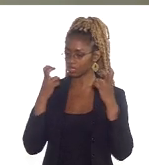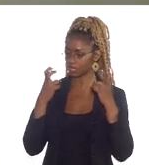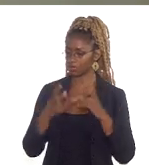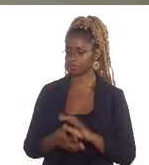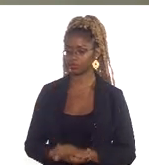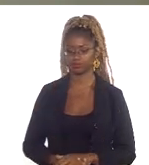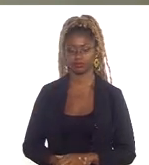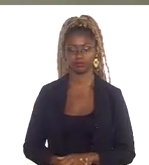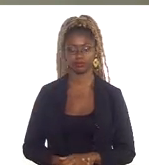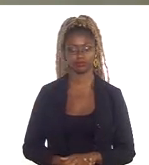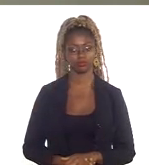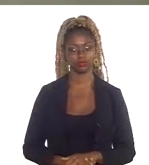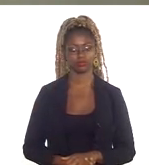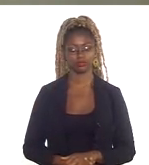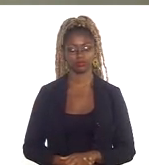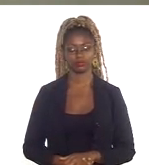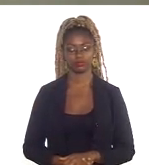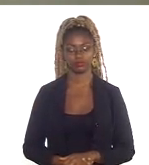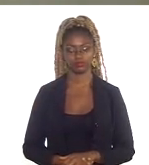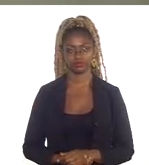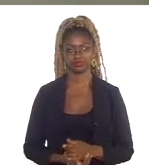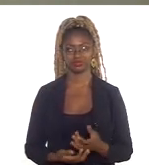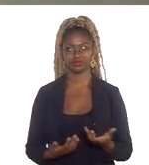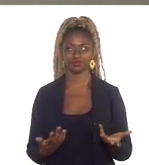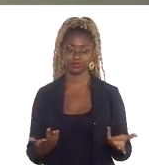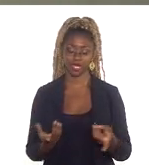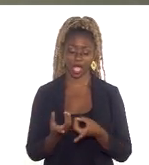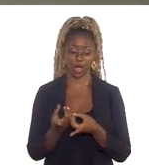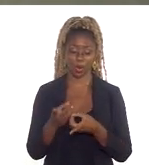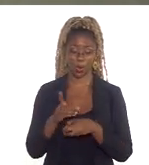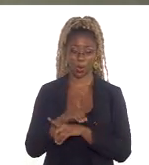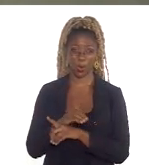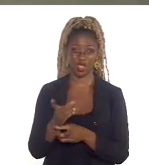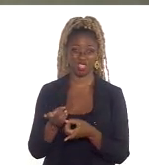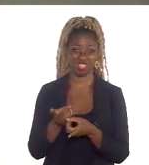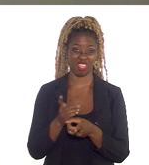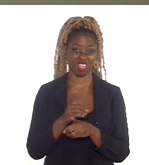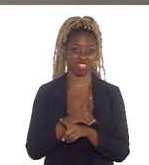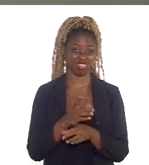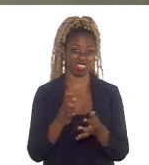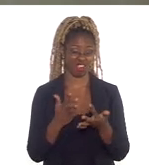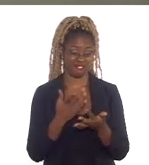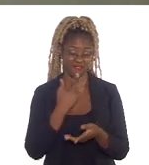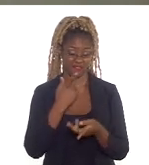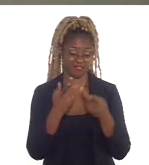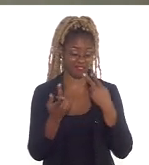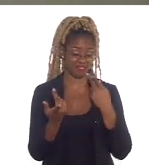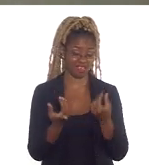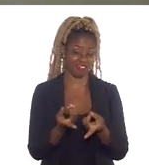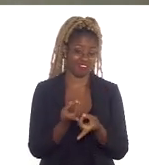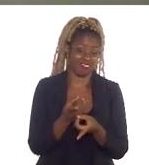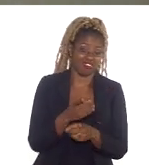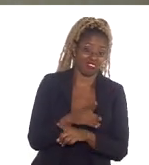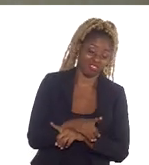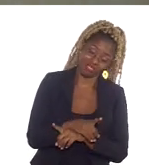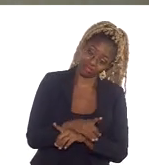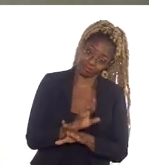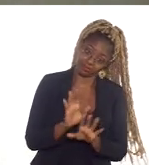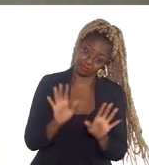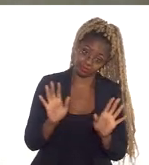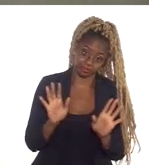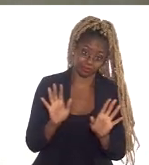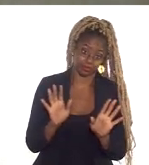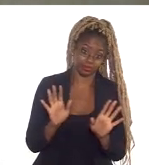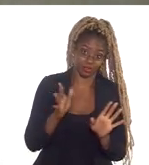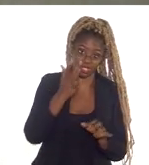que as contradições existentes podem ser